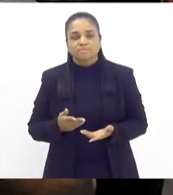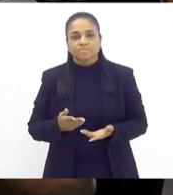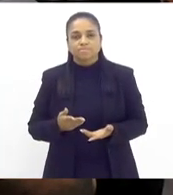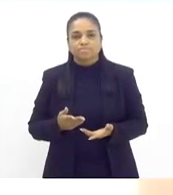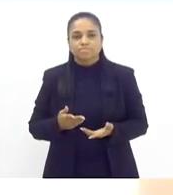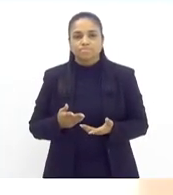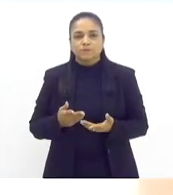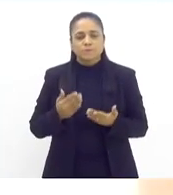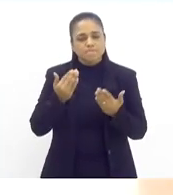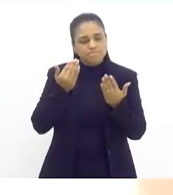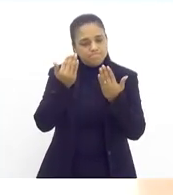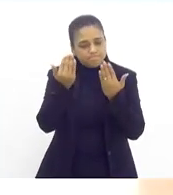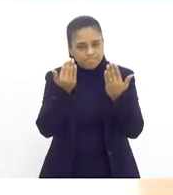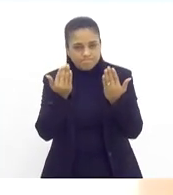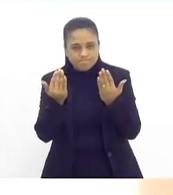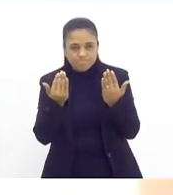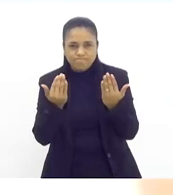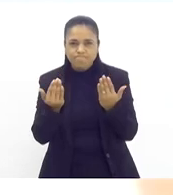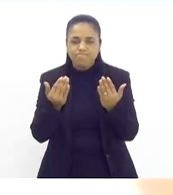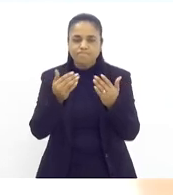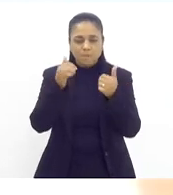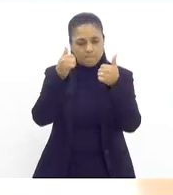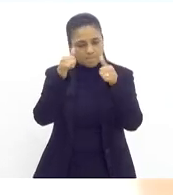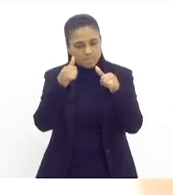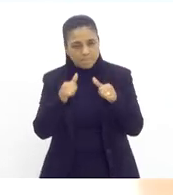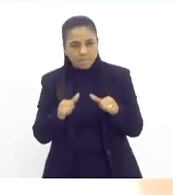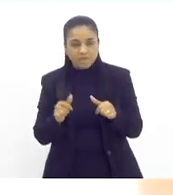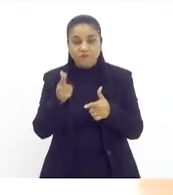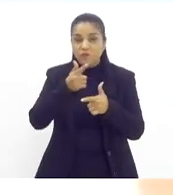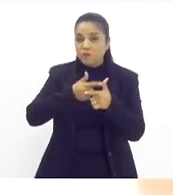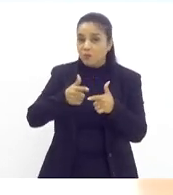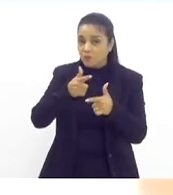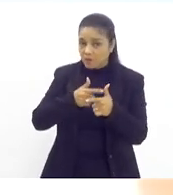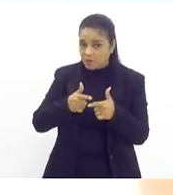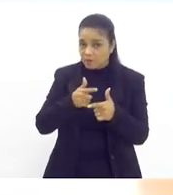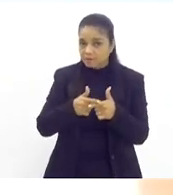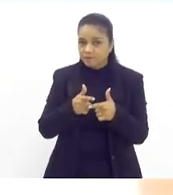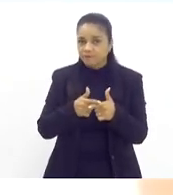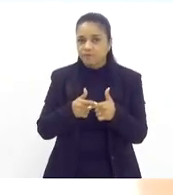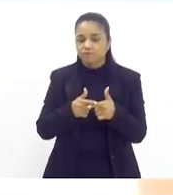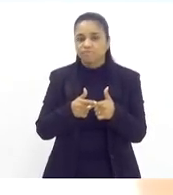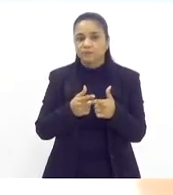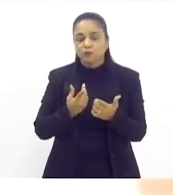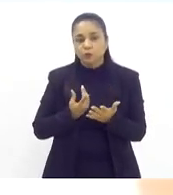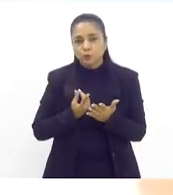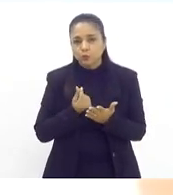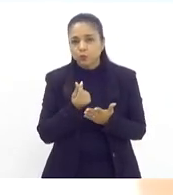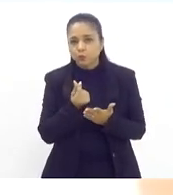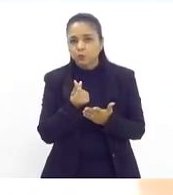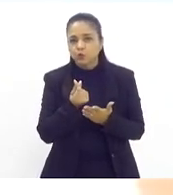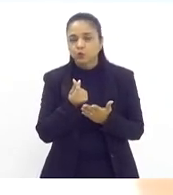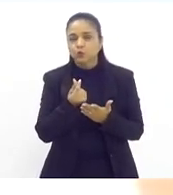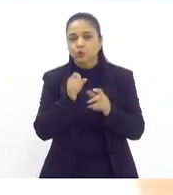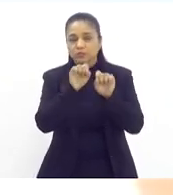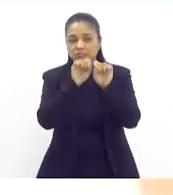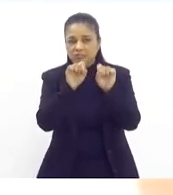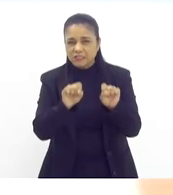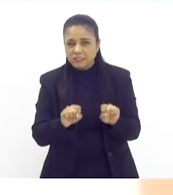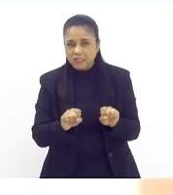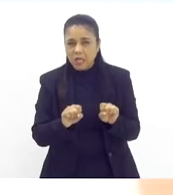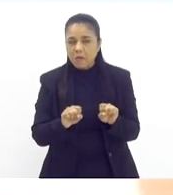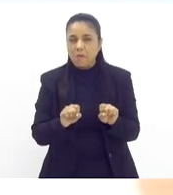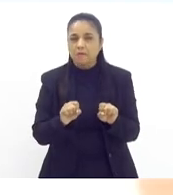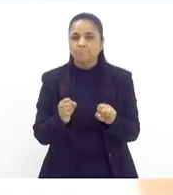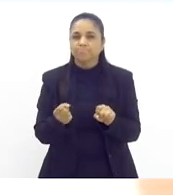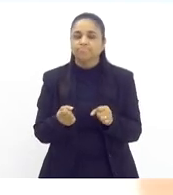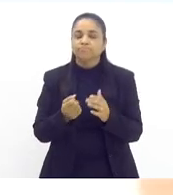feita uma analogia, né, sobre da reforma, do problema do custo do nosso sistema tributário, sobretudo o sistema